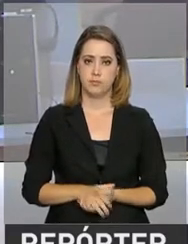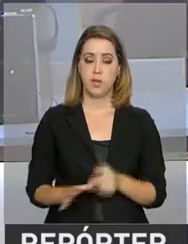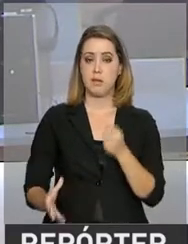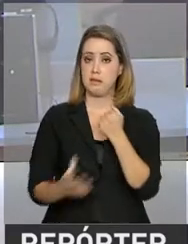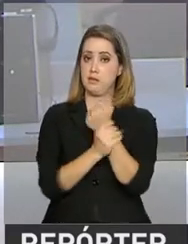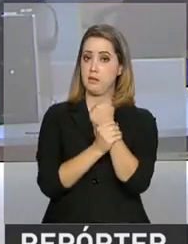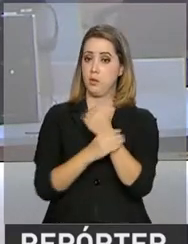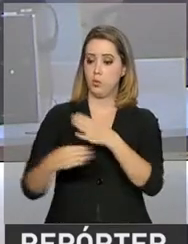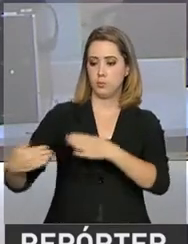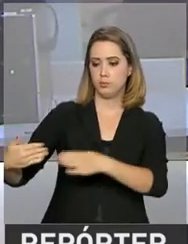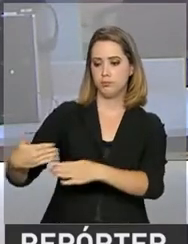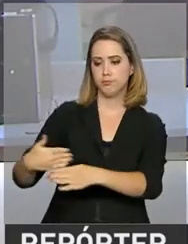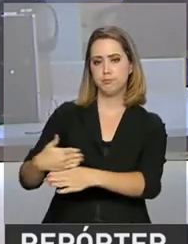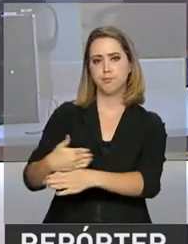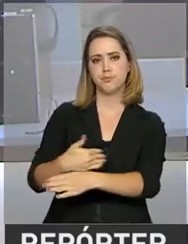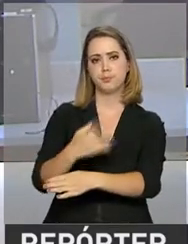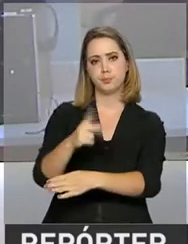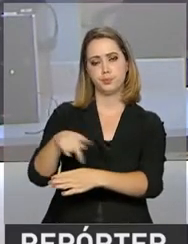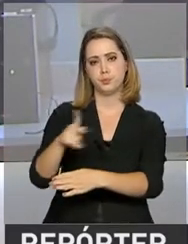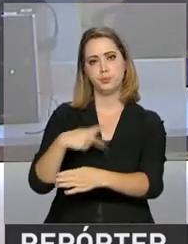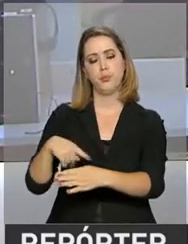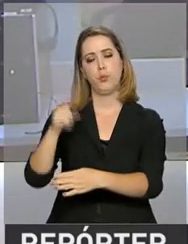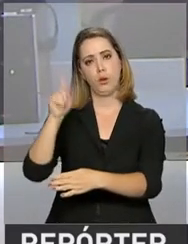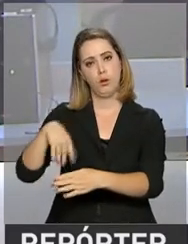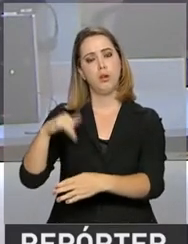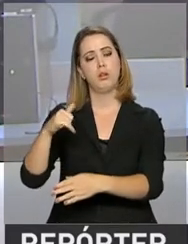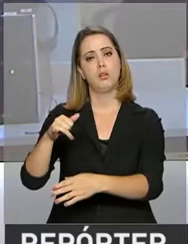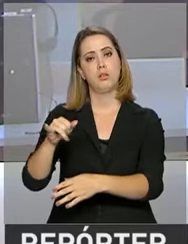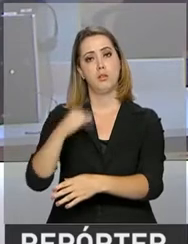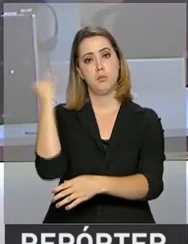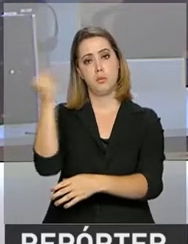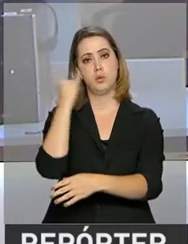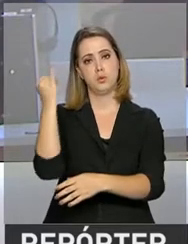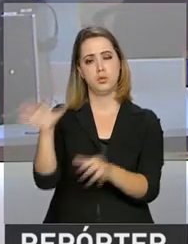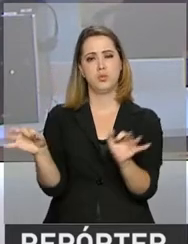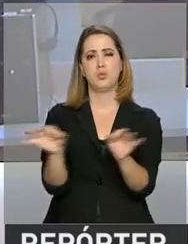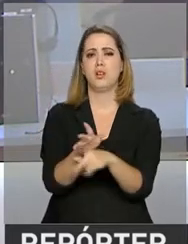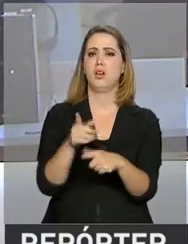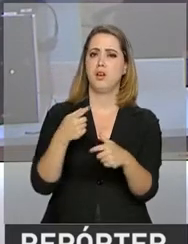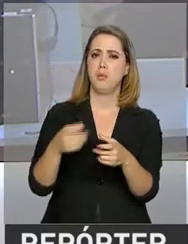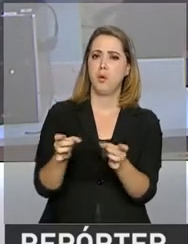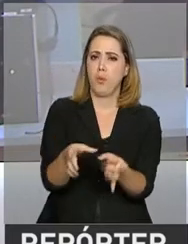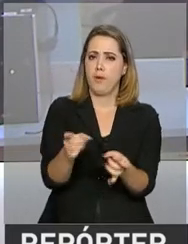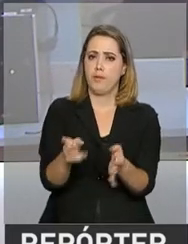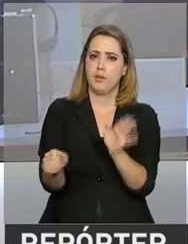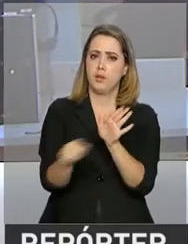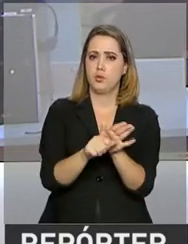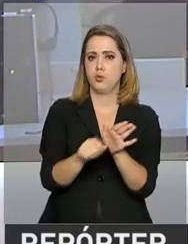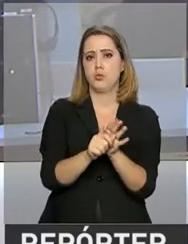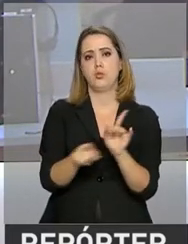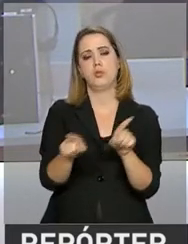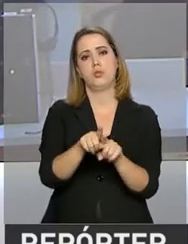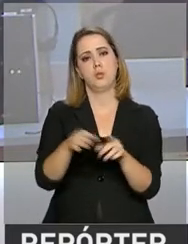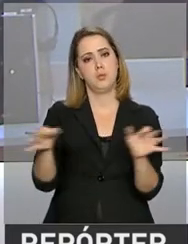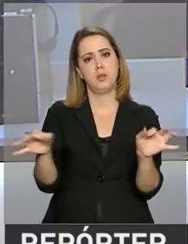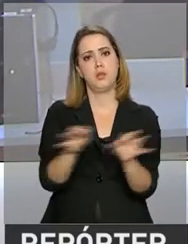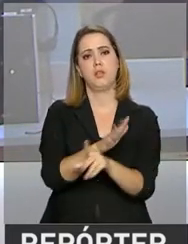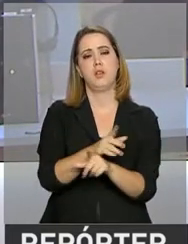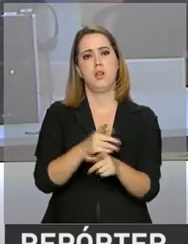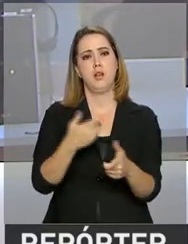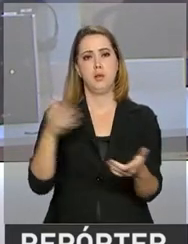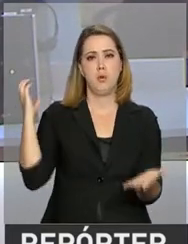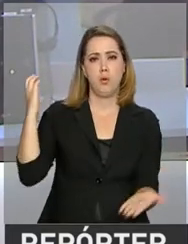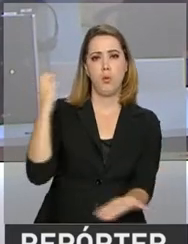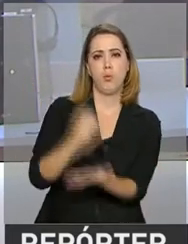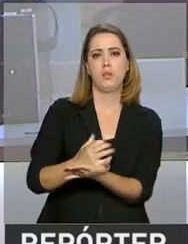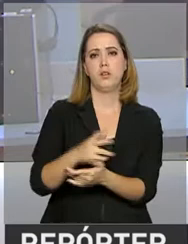nas fronteiras a estratégica para inibir o tráfico de drogas e combater a criminalidade do país uma das ferramentas para esse